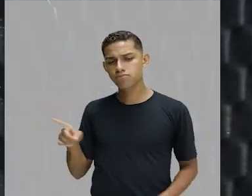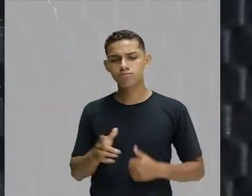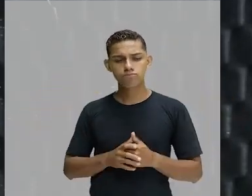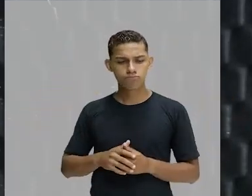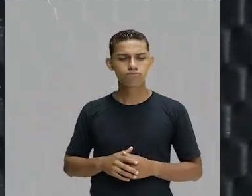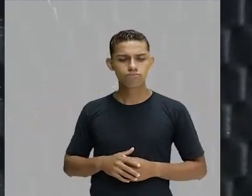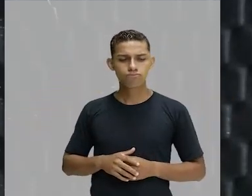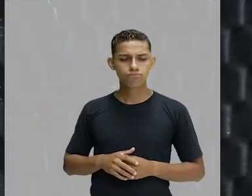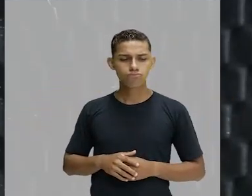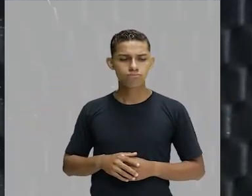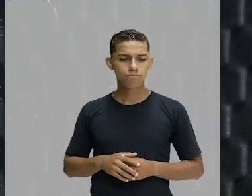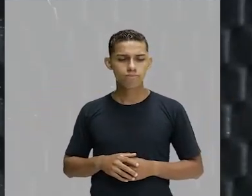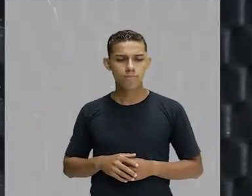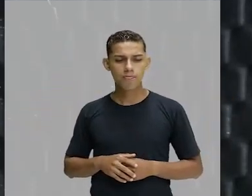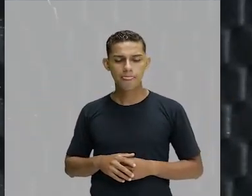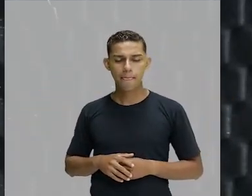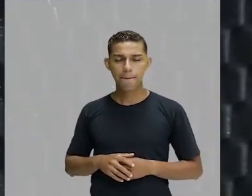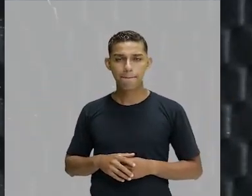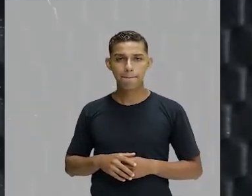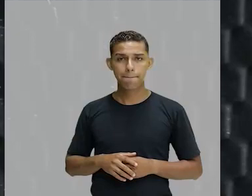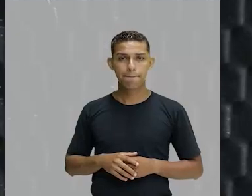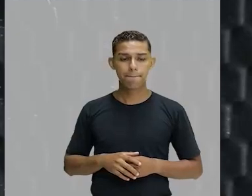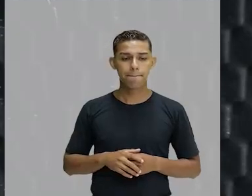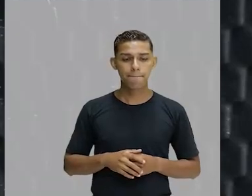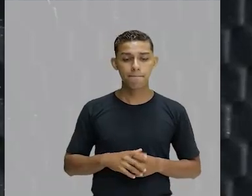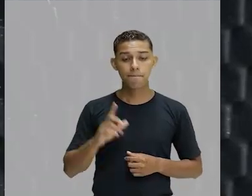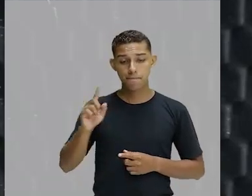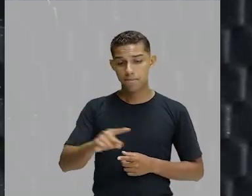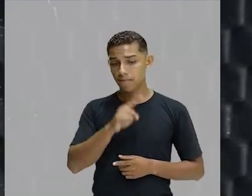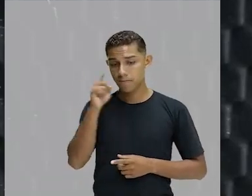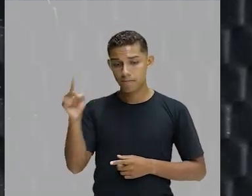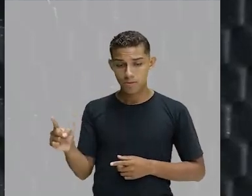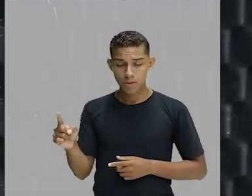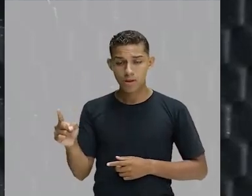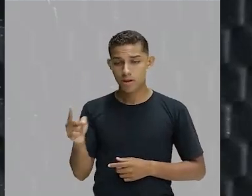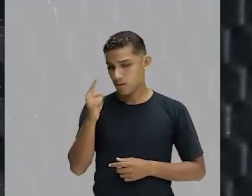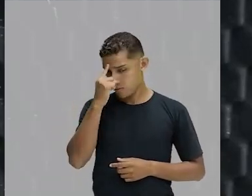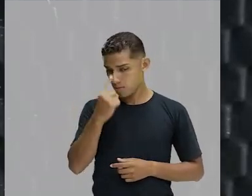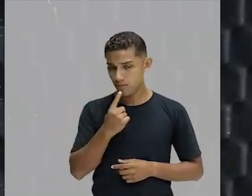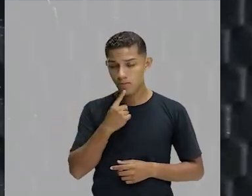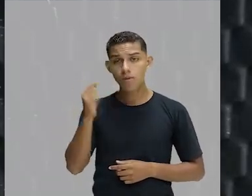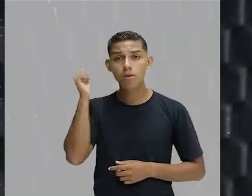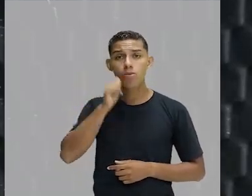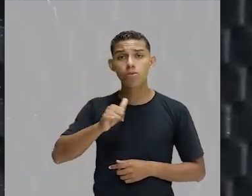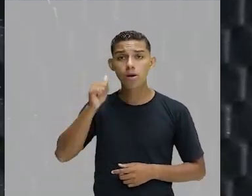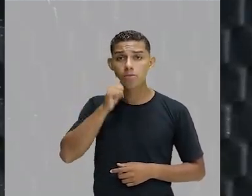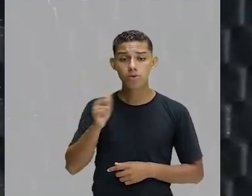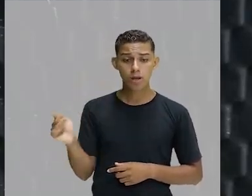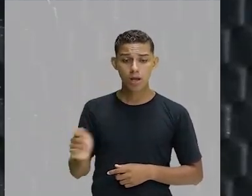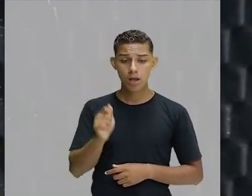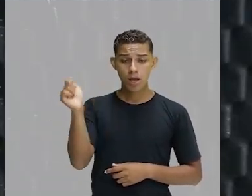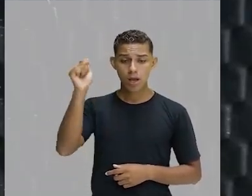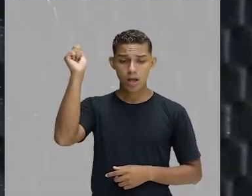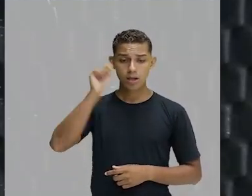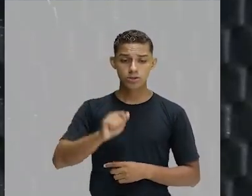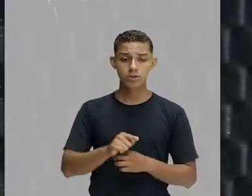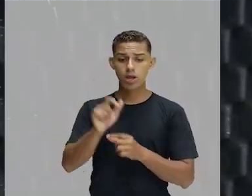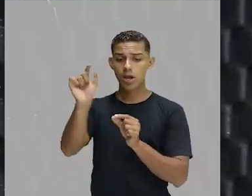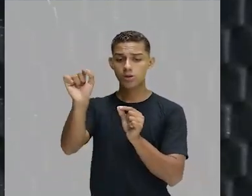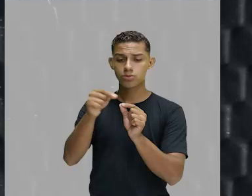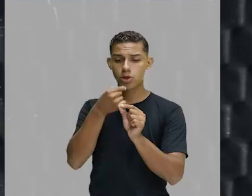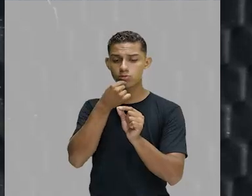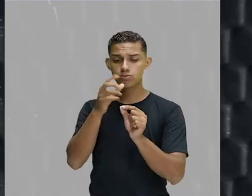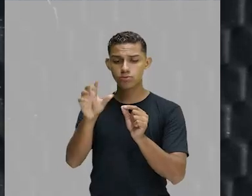uma criação de ovelhas. Na outra imagem, eu tenho uma moça no meio das uvas, manuseando essas